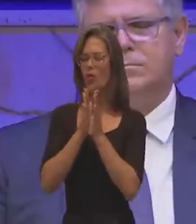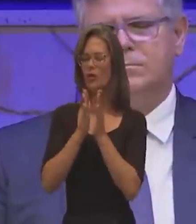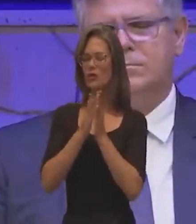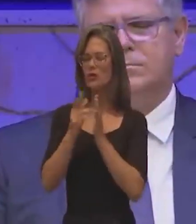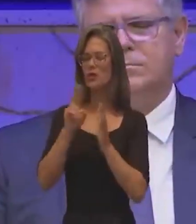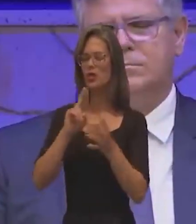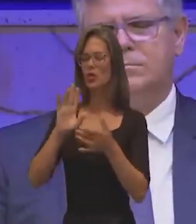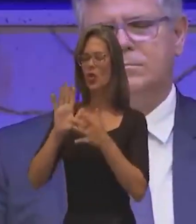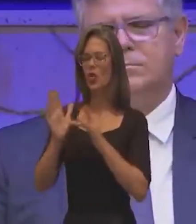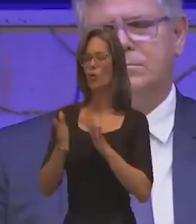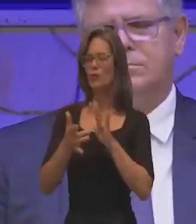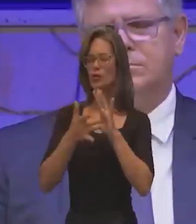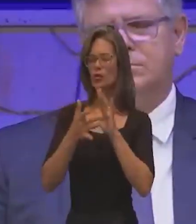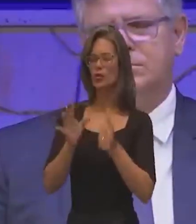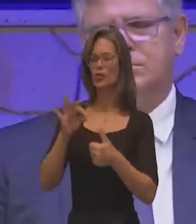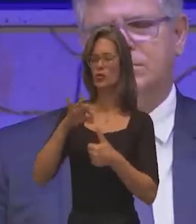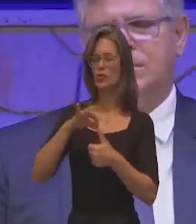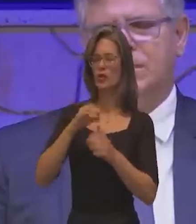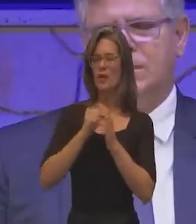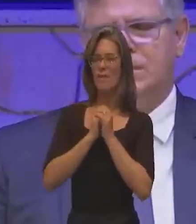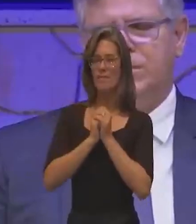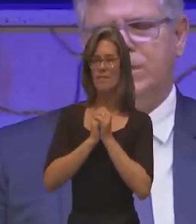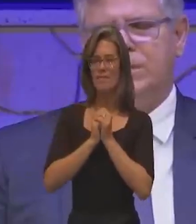em nome de Cristo Jesus. Amém.